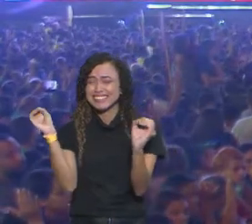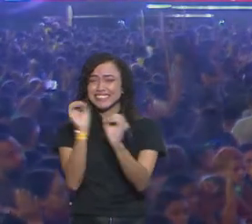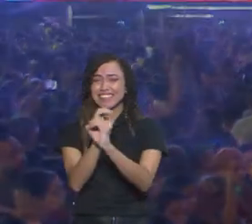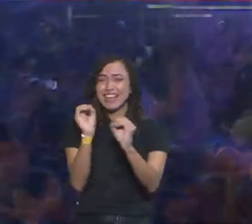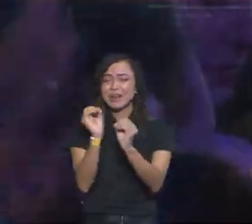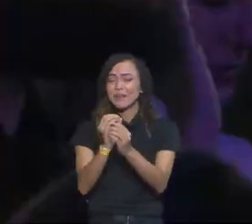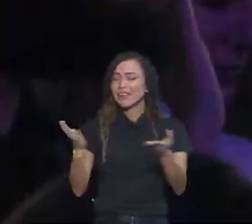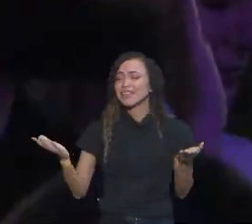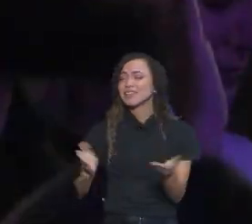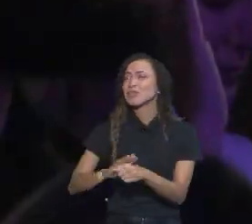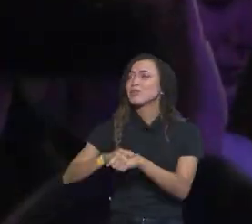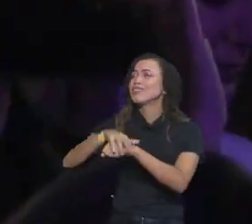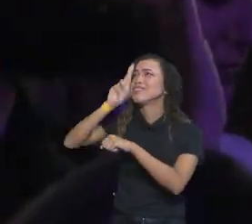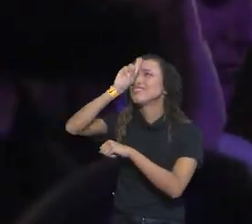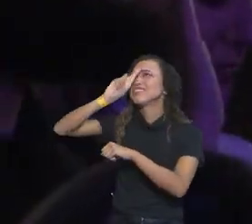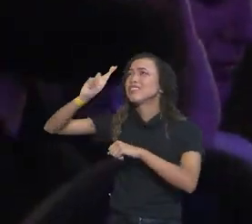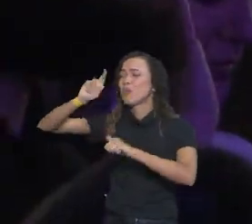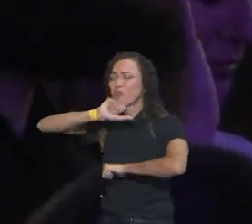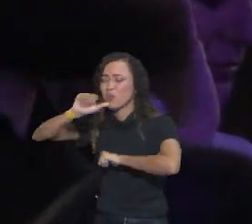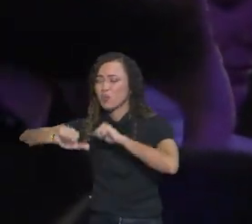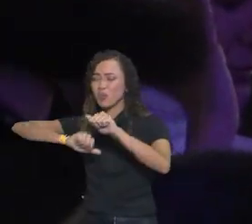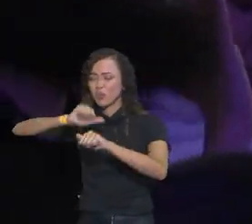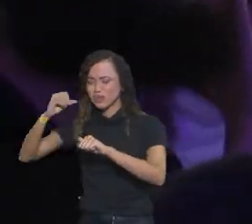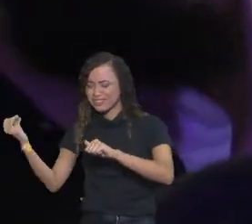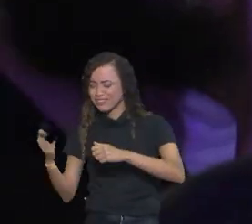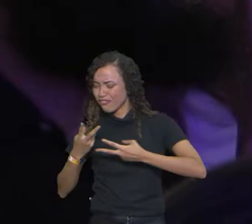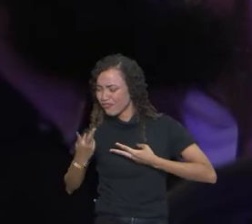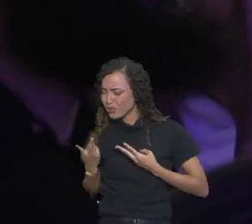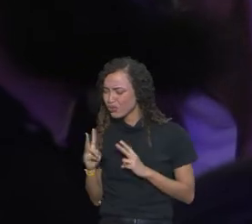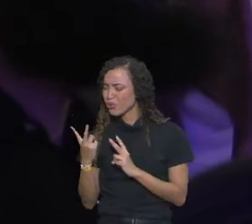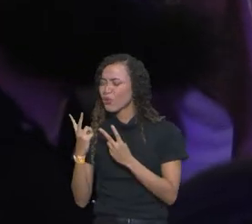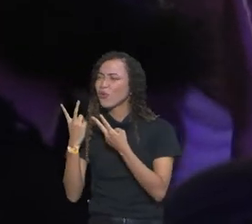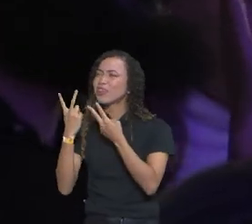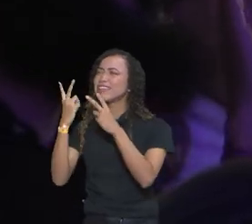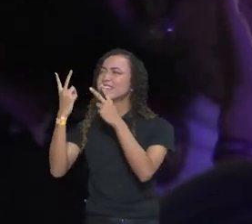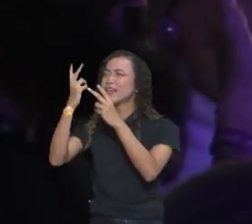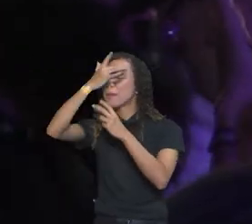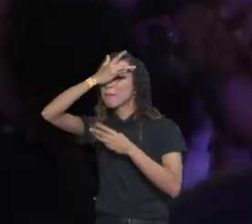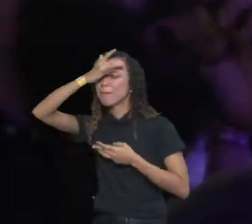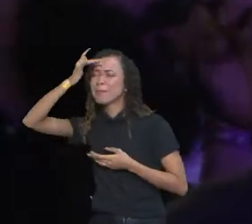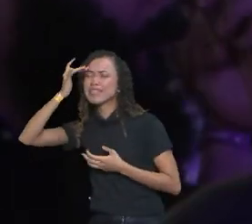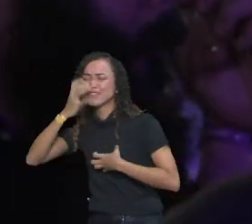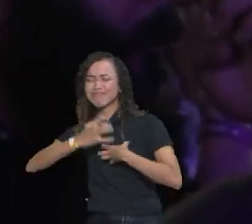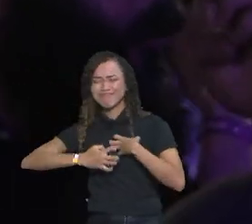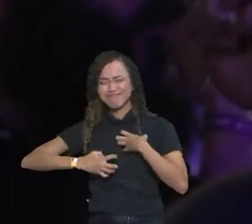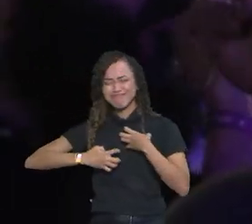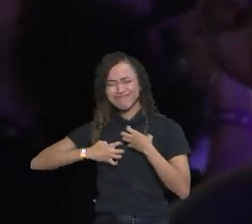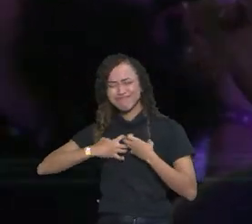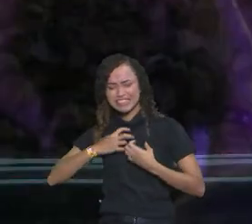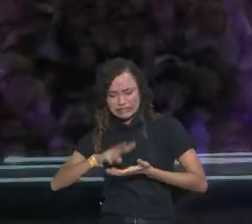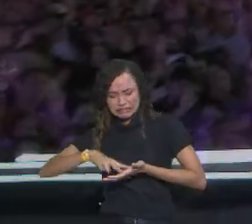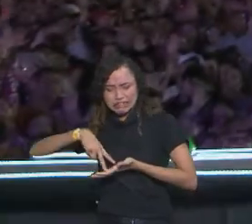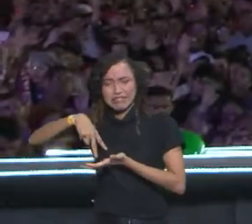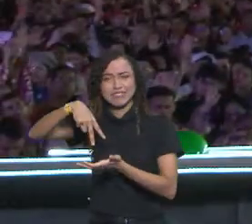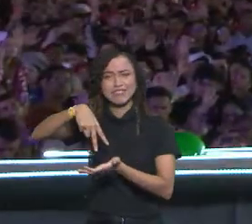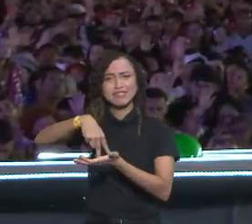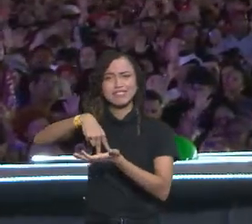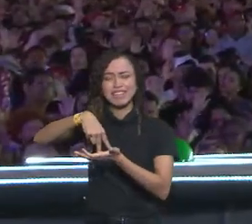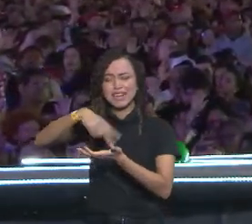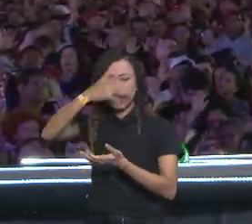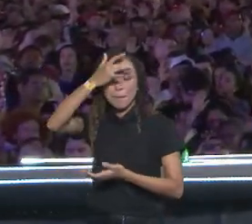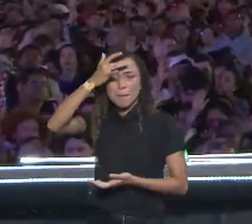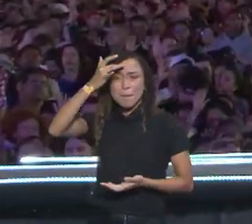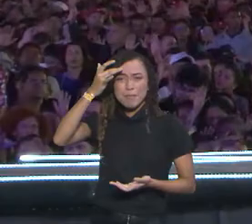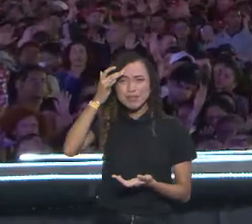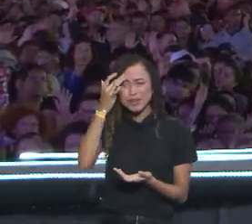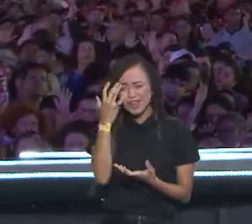nessa noite senhor restaura traz a Vitória senhor levanta uma batida o senhor restaura senhor